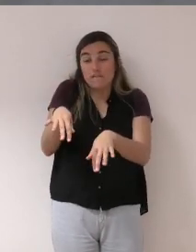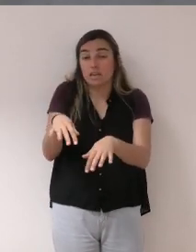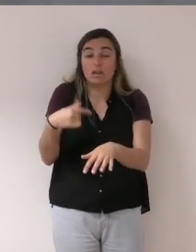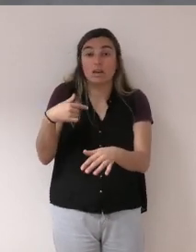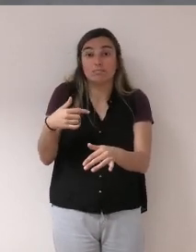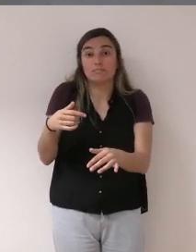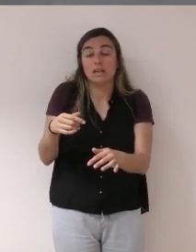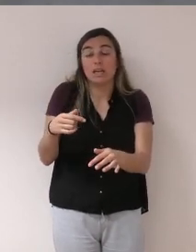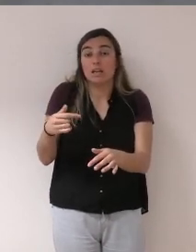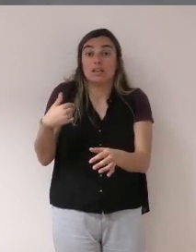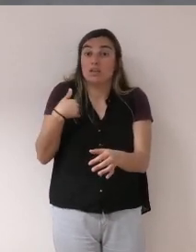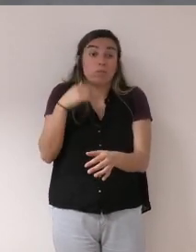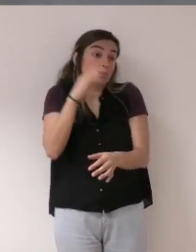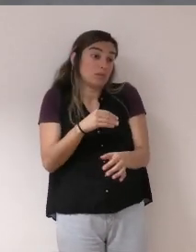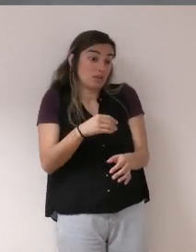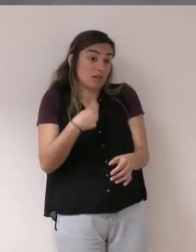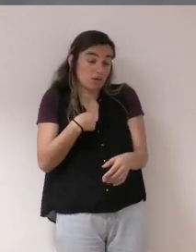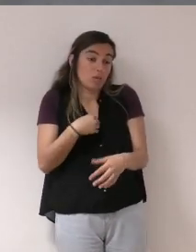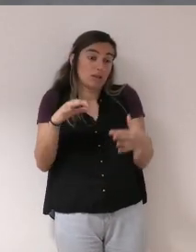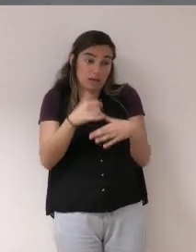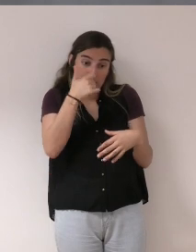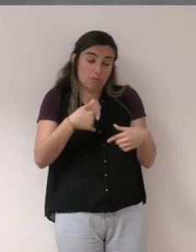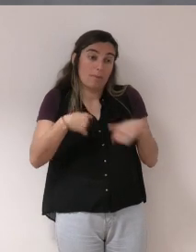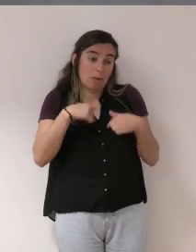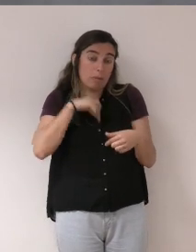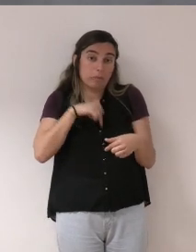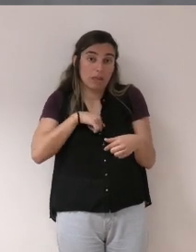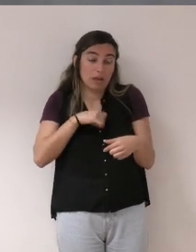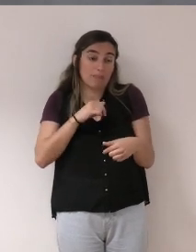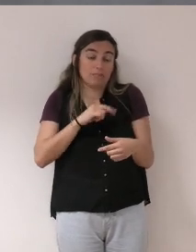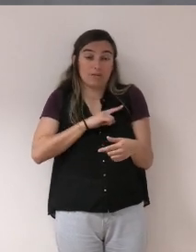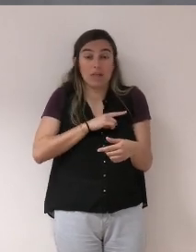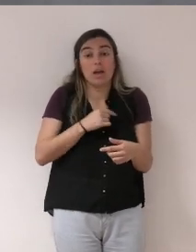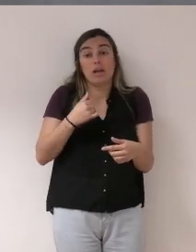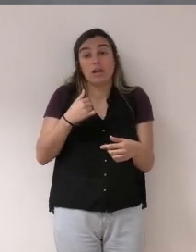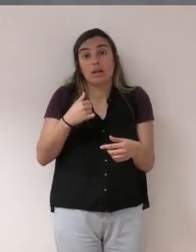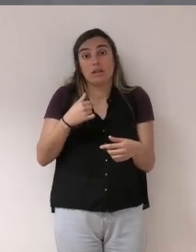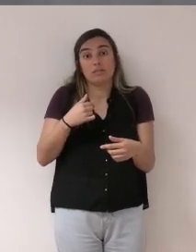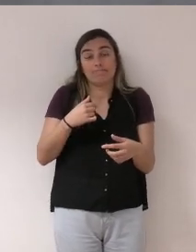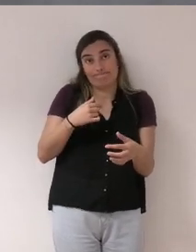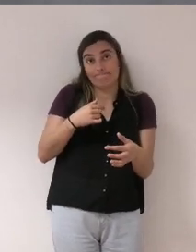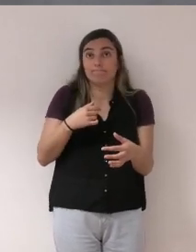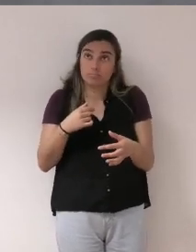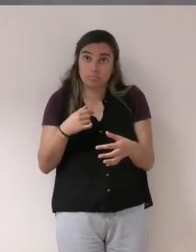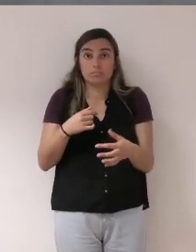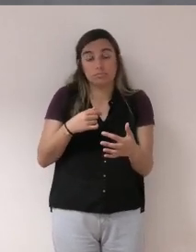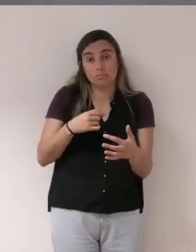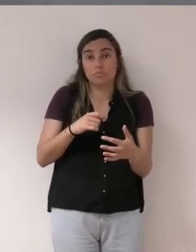sei, no plano pessoal, podia ser algumas considerações.